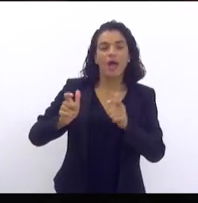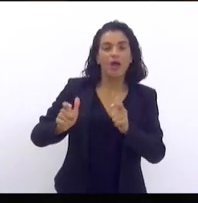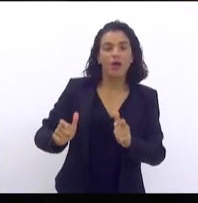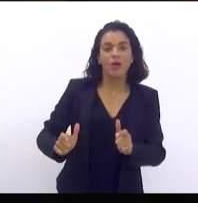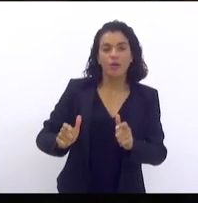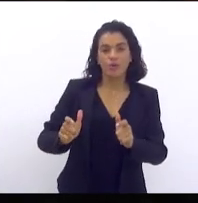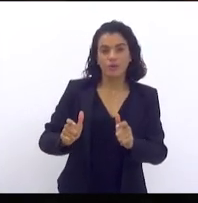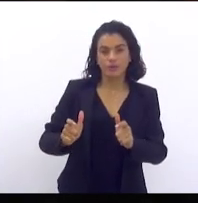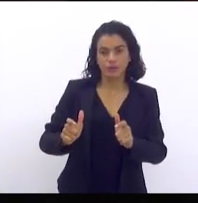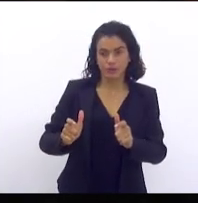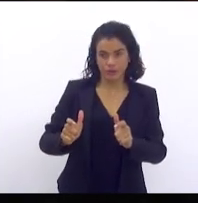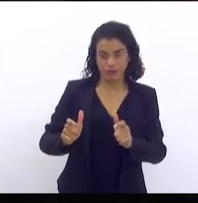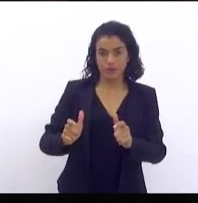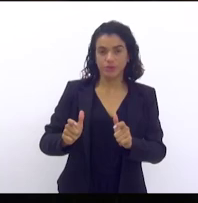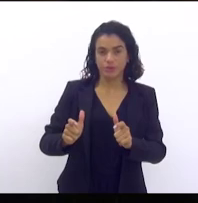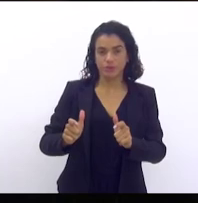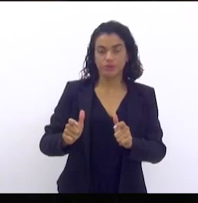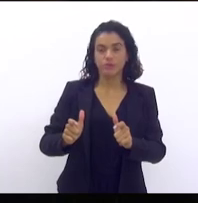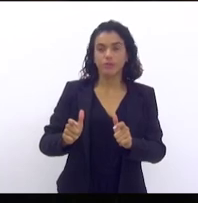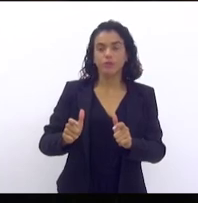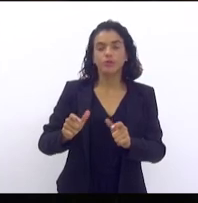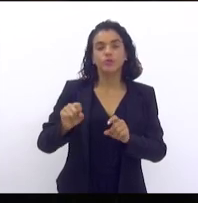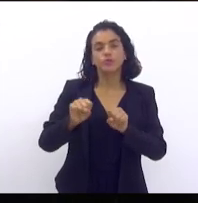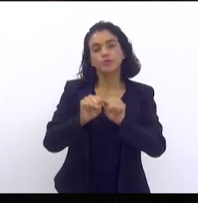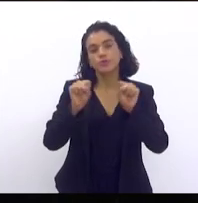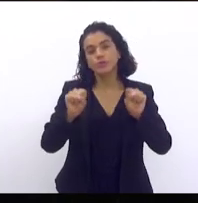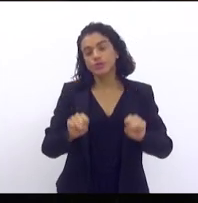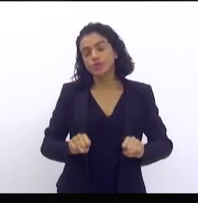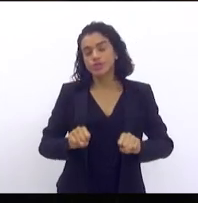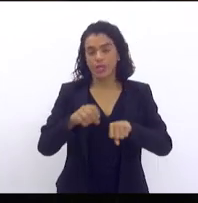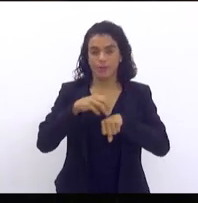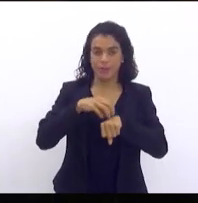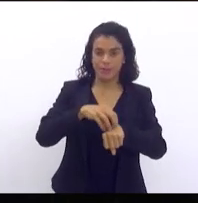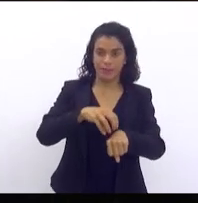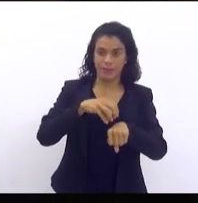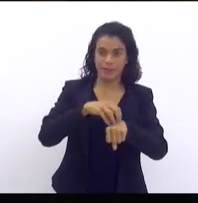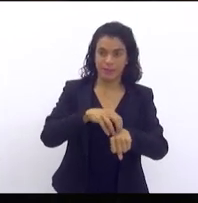exatamente no falido sistema de transporte.